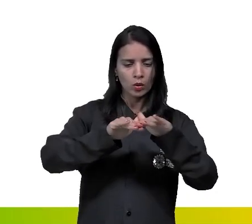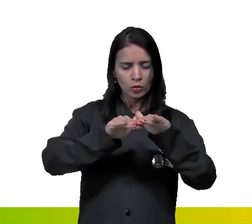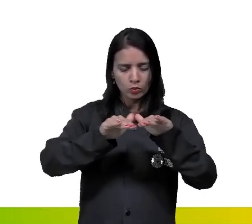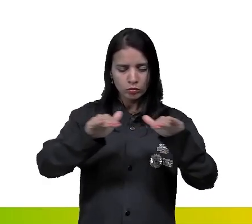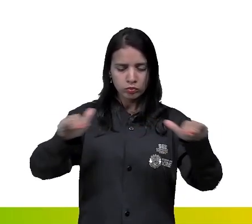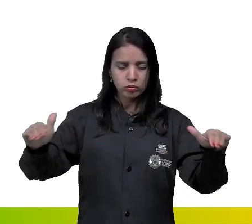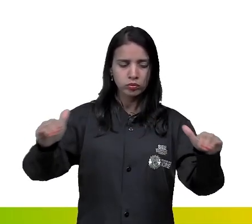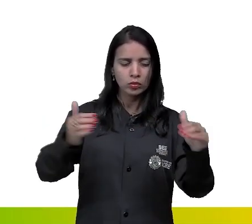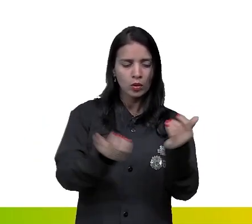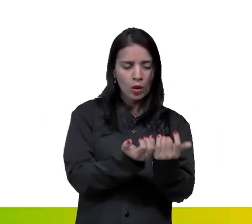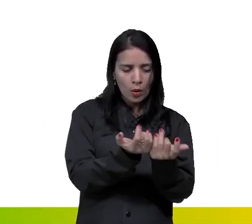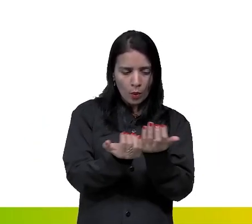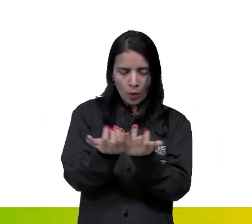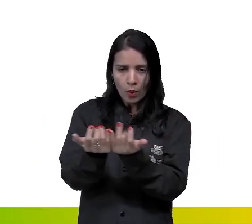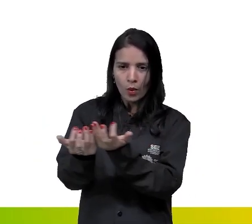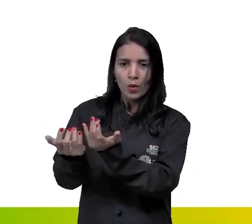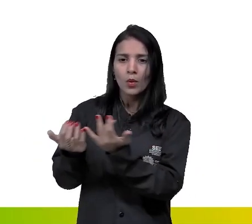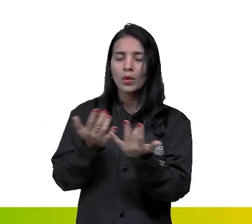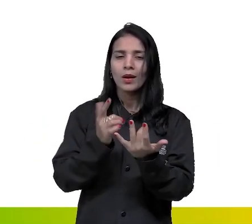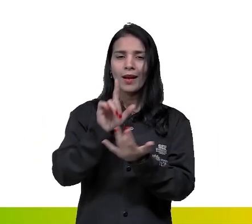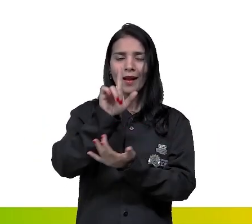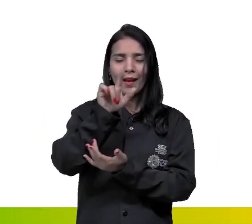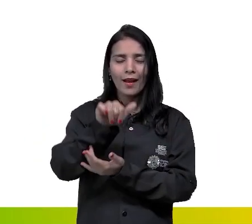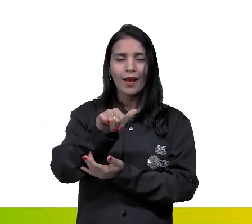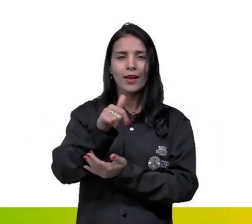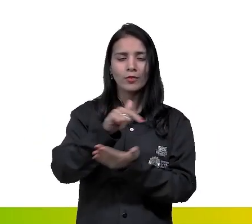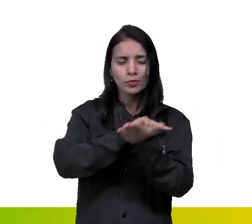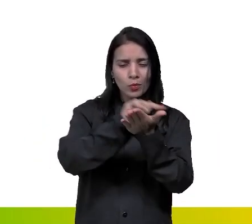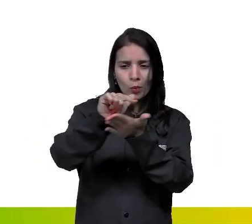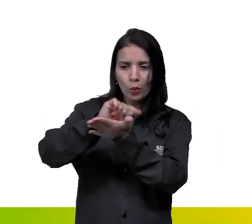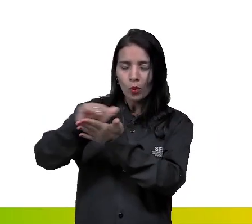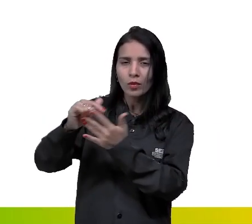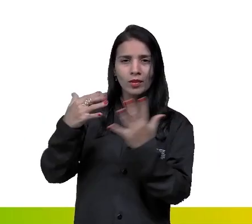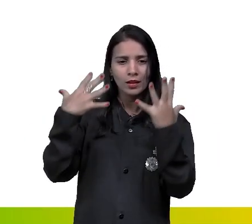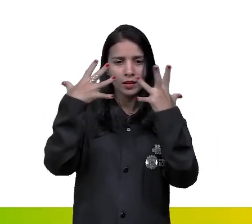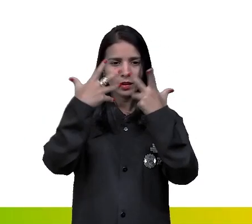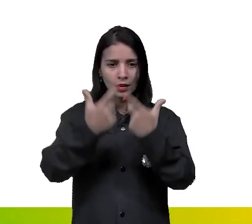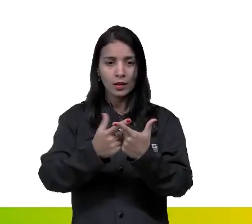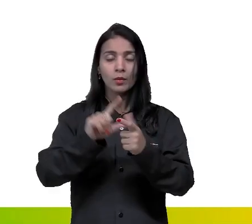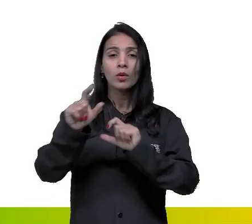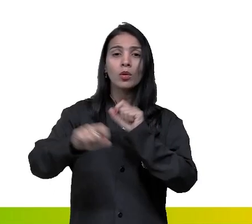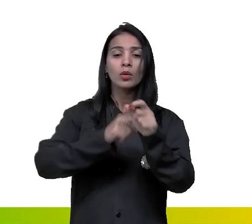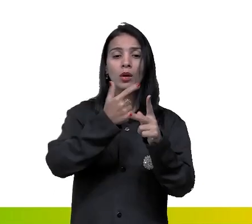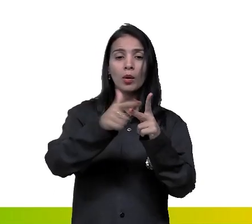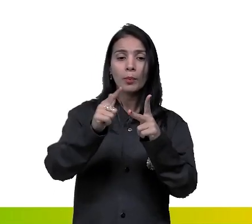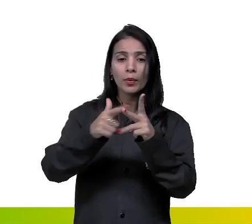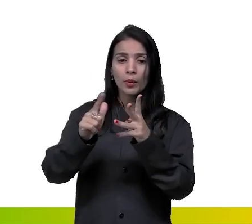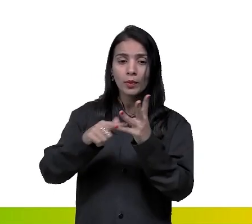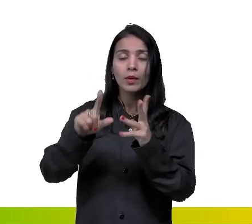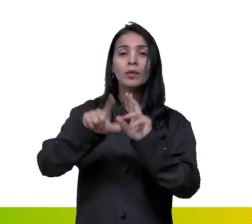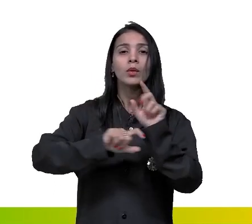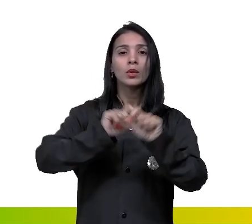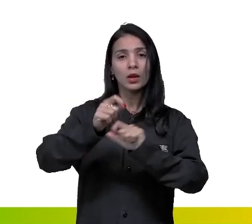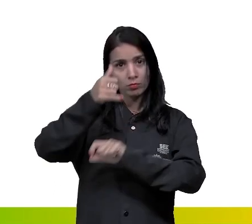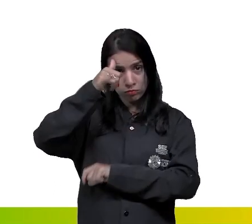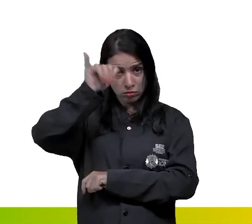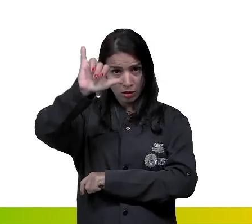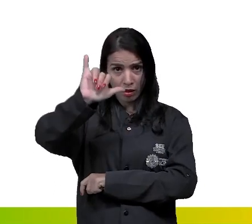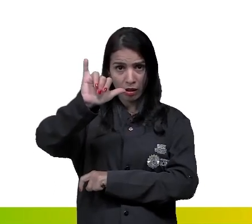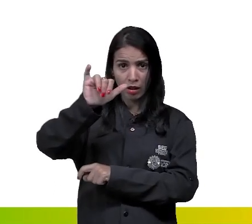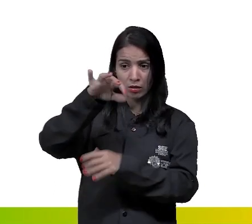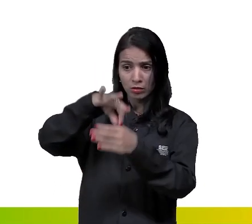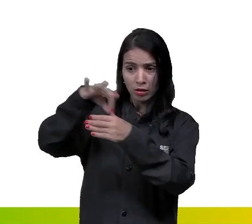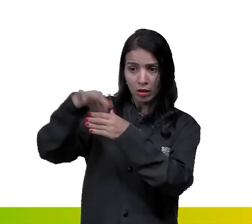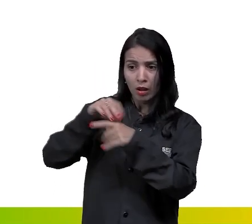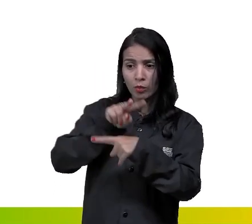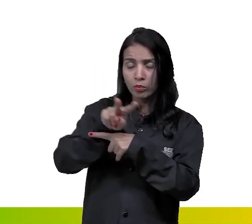esse bioma é a pecuária extensiva, ok? Bem, próximo bioma, bioma da Caatinga, olha